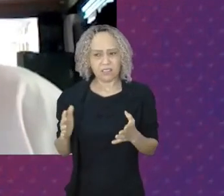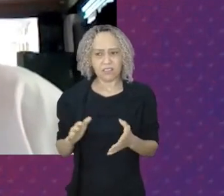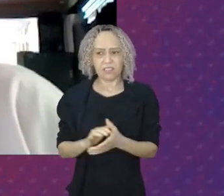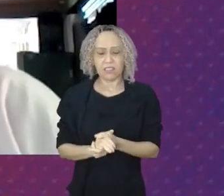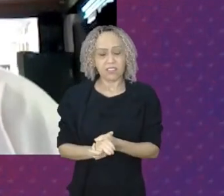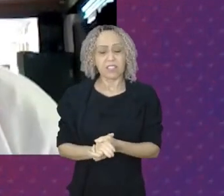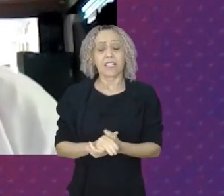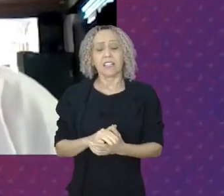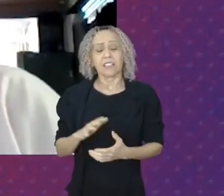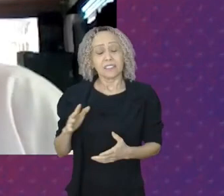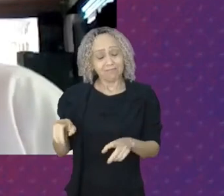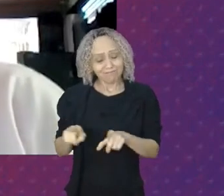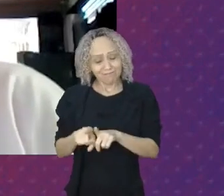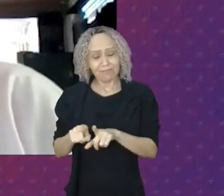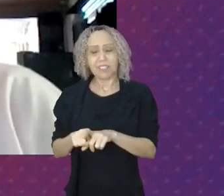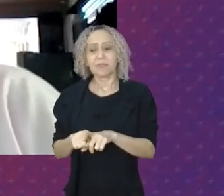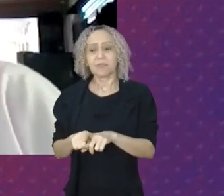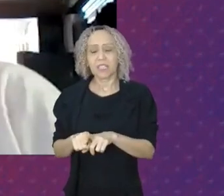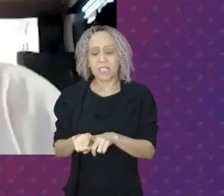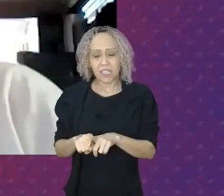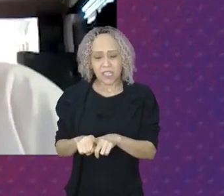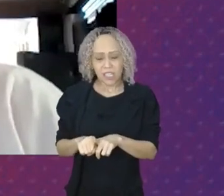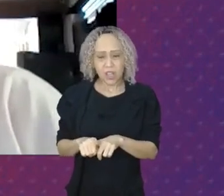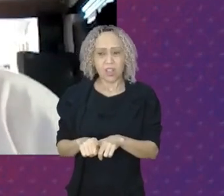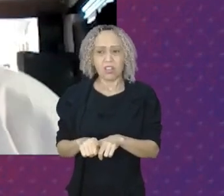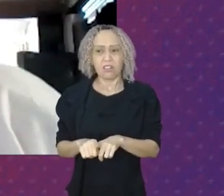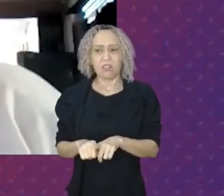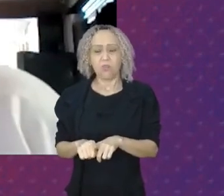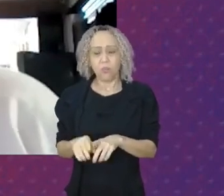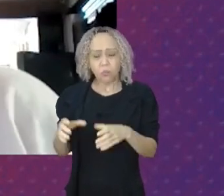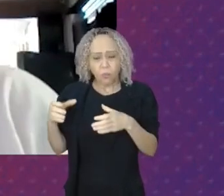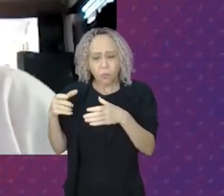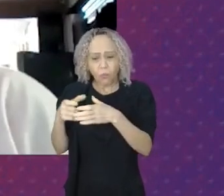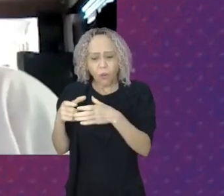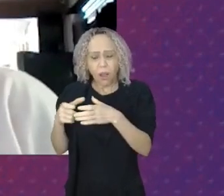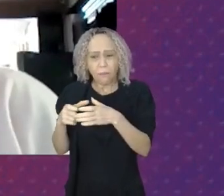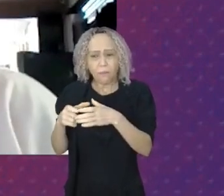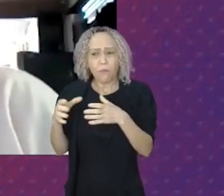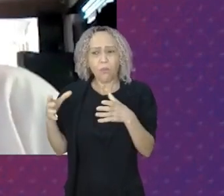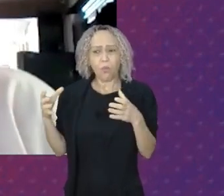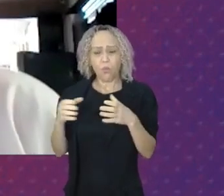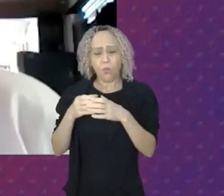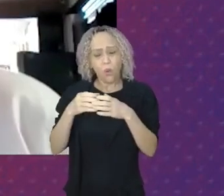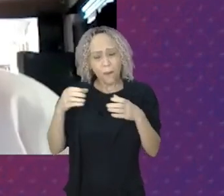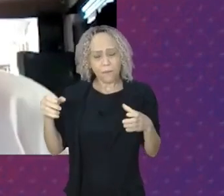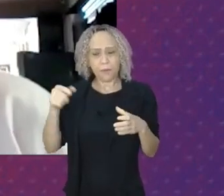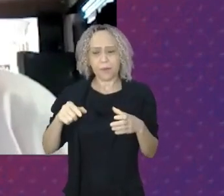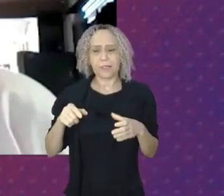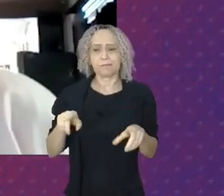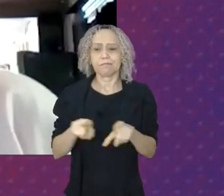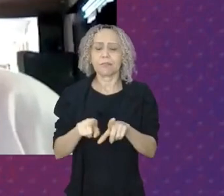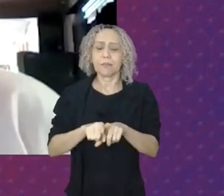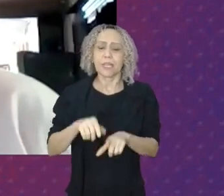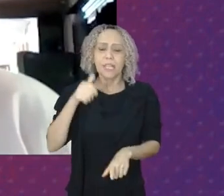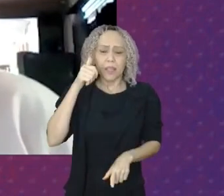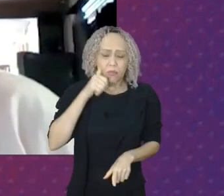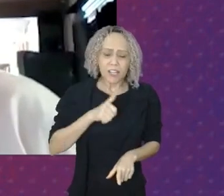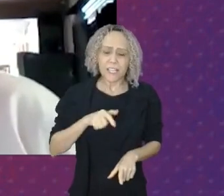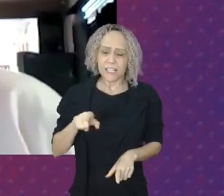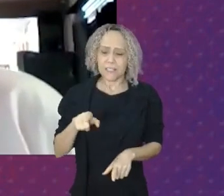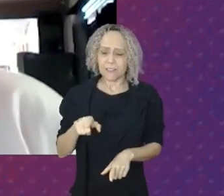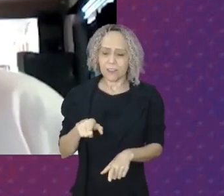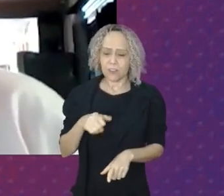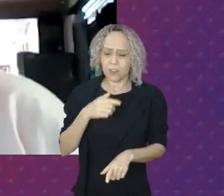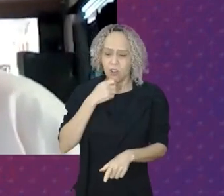foram forçadas a terem relação sexual com penetração. Isso aponta um dado de estupro para essa